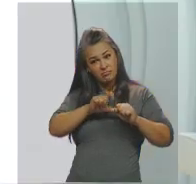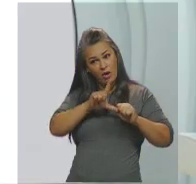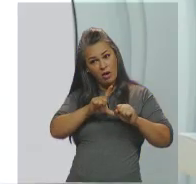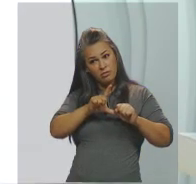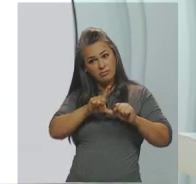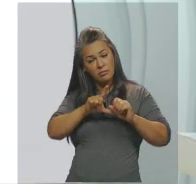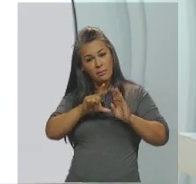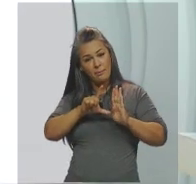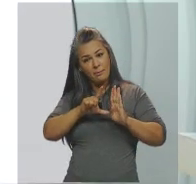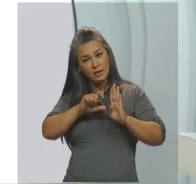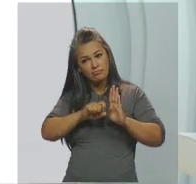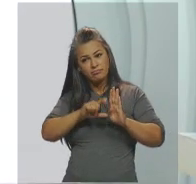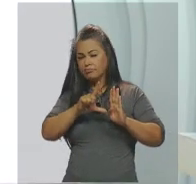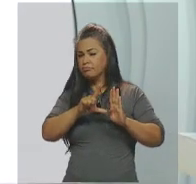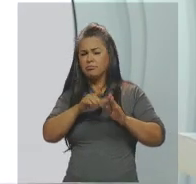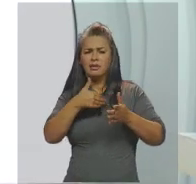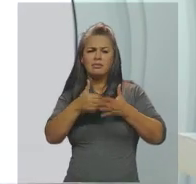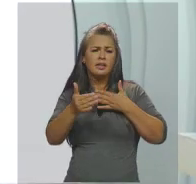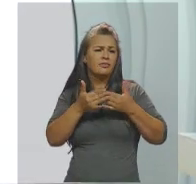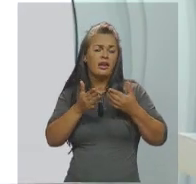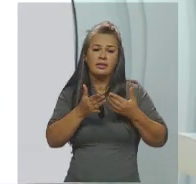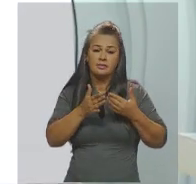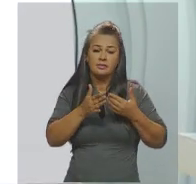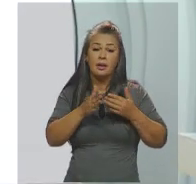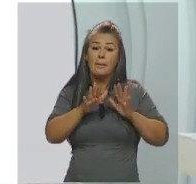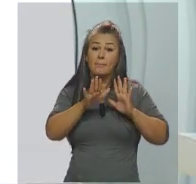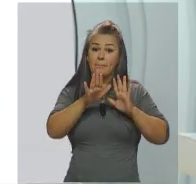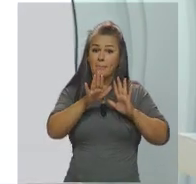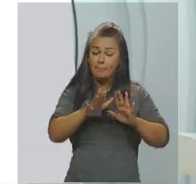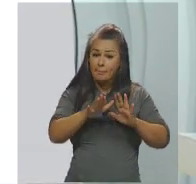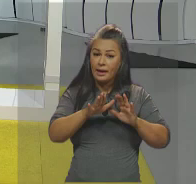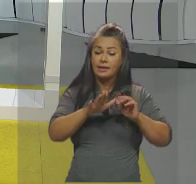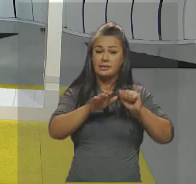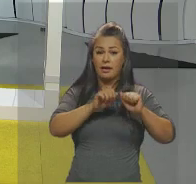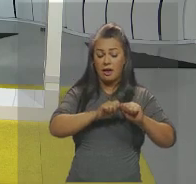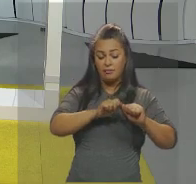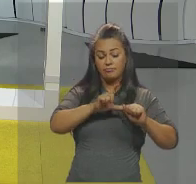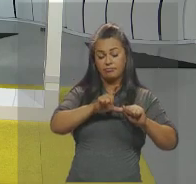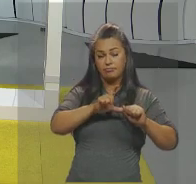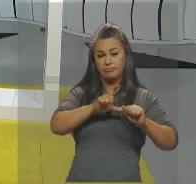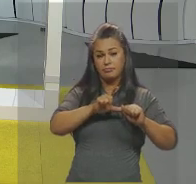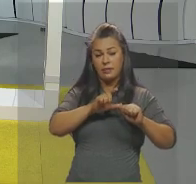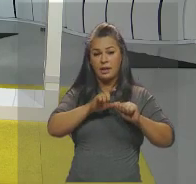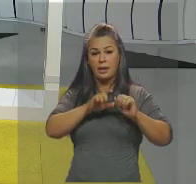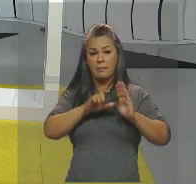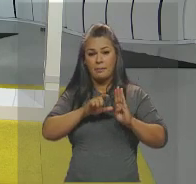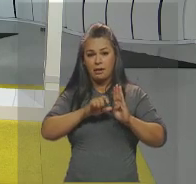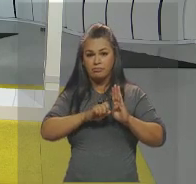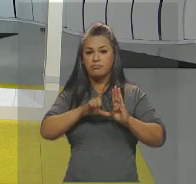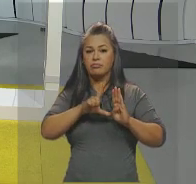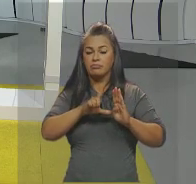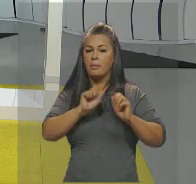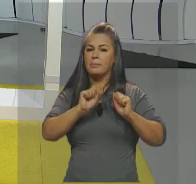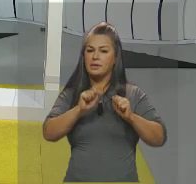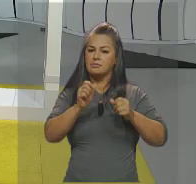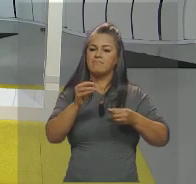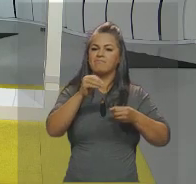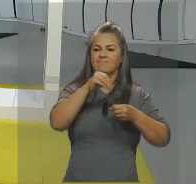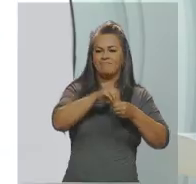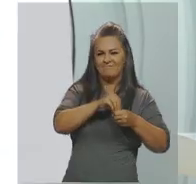tanto faz, um ou outro tem que estar presente, que vai ser a forma esférica. Então, ou o